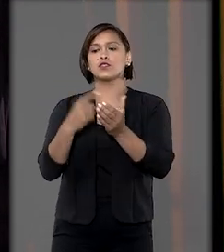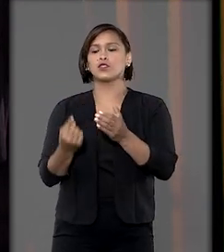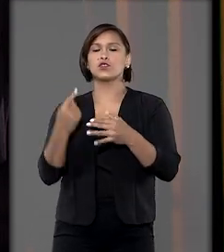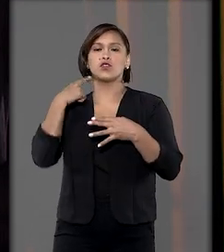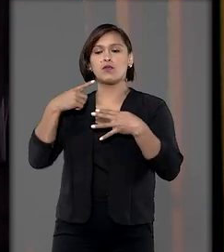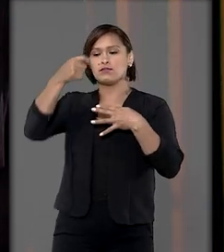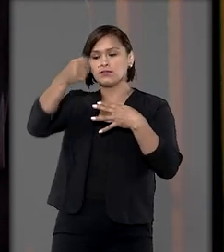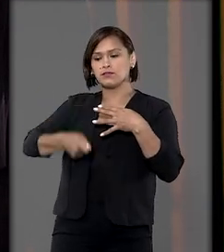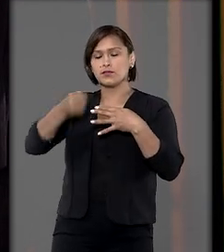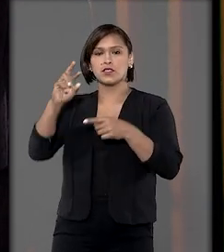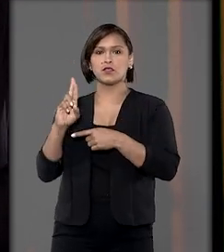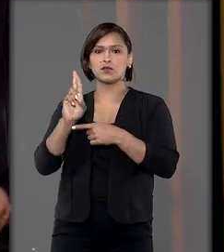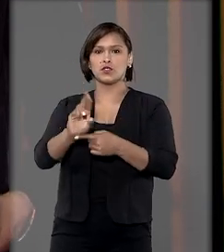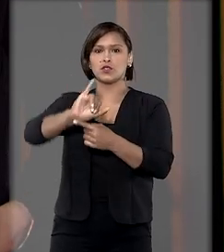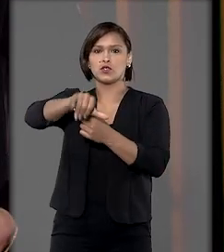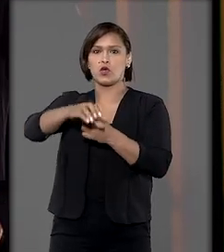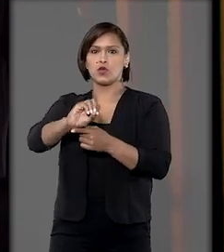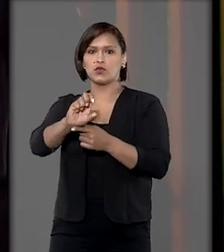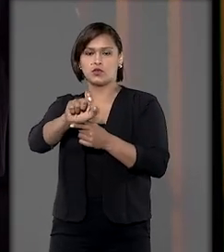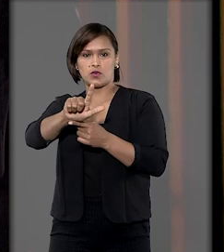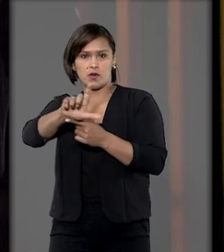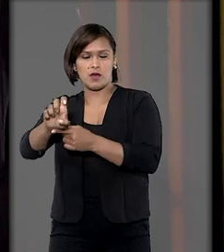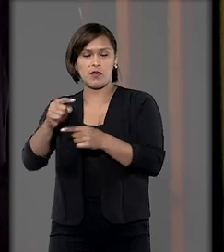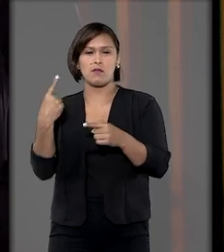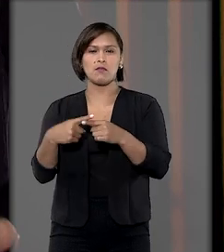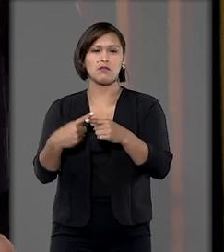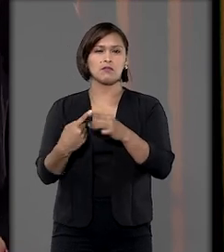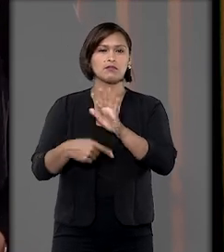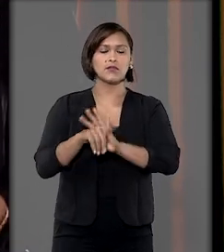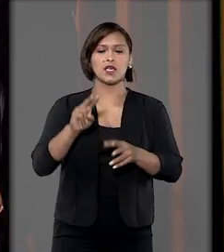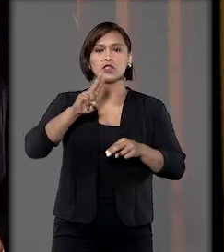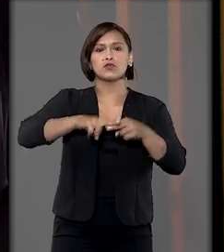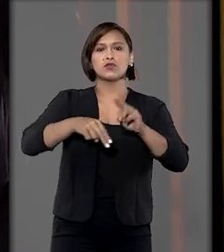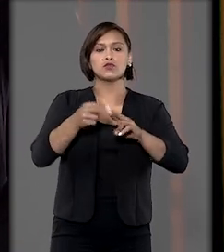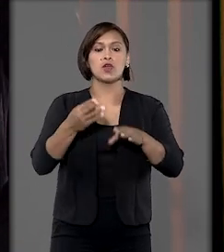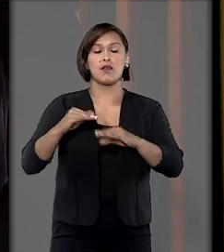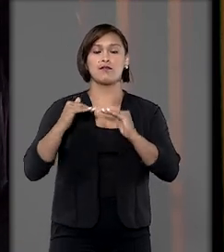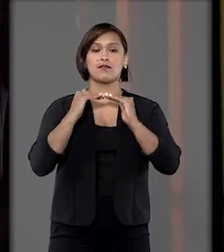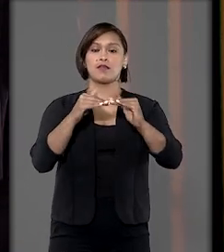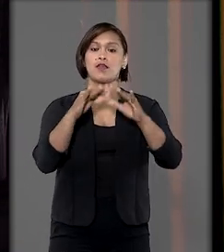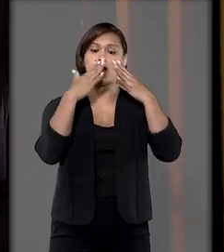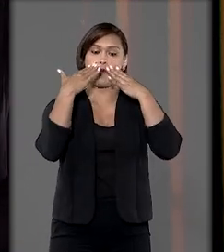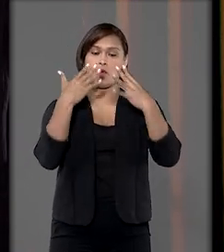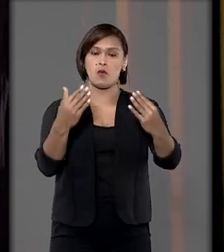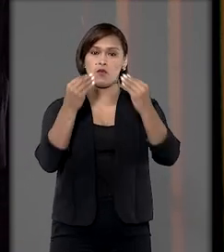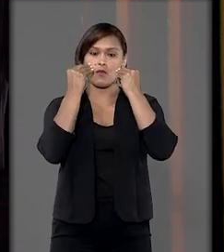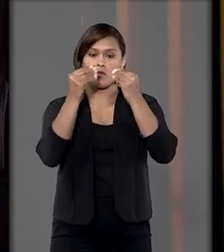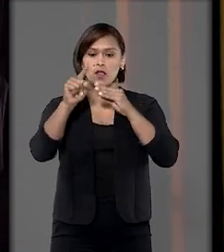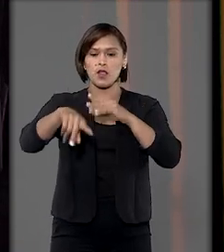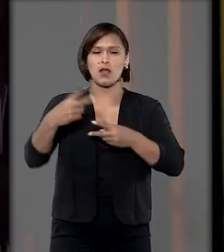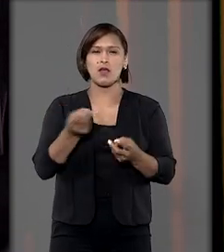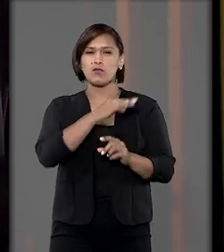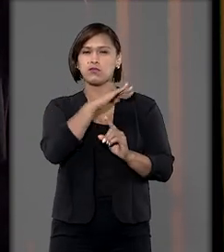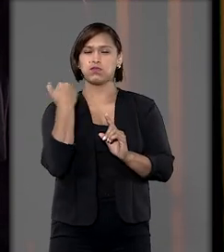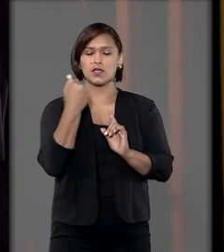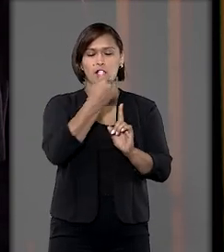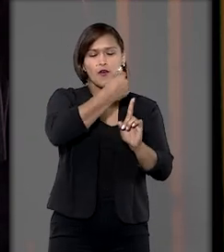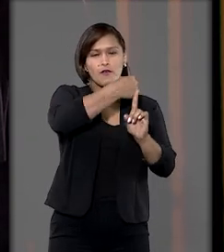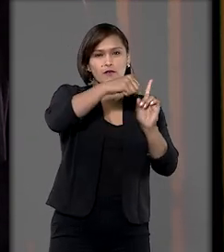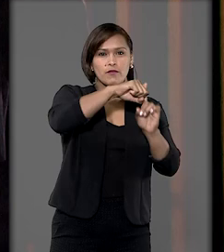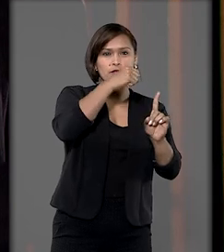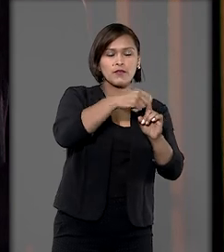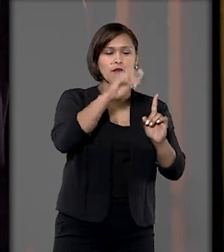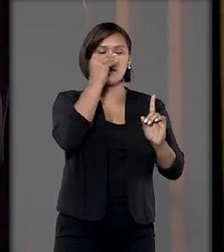decisão monocrática do ministro Joel Ilan Paciornik, que em junho restabeleceu condenações do júri pelo massacre no antigo